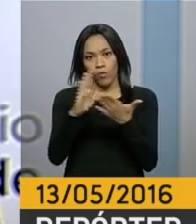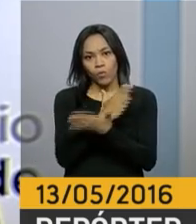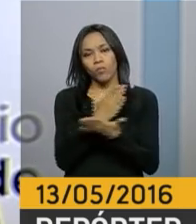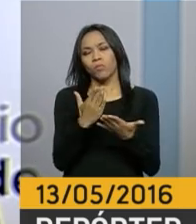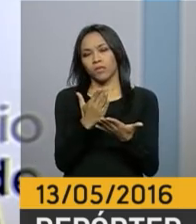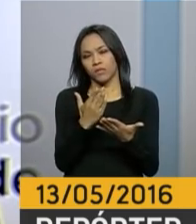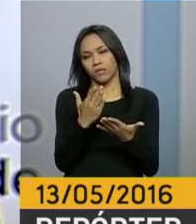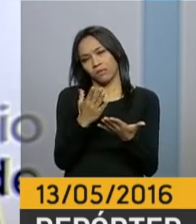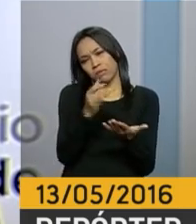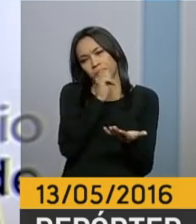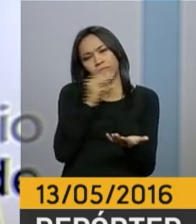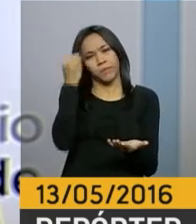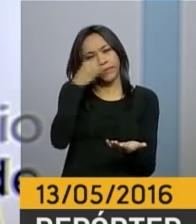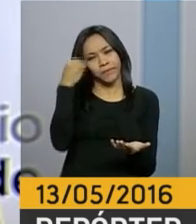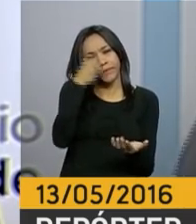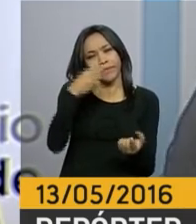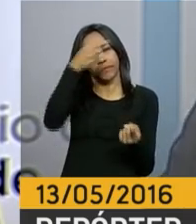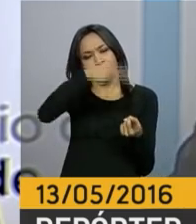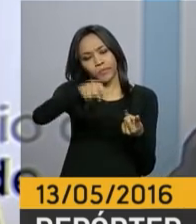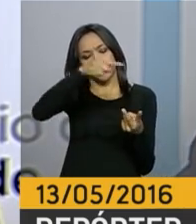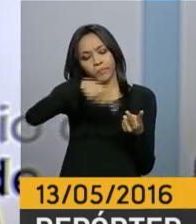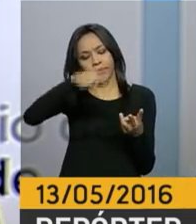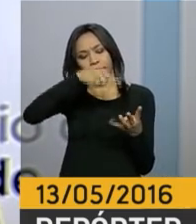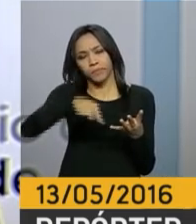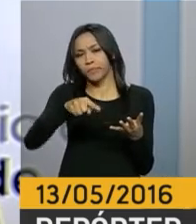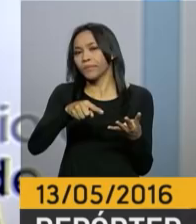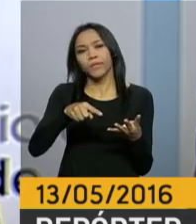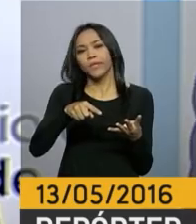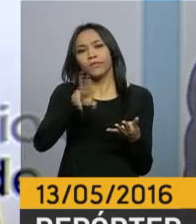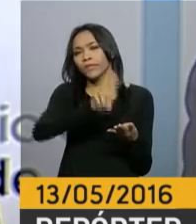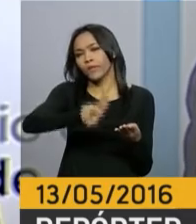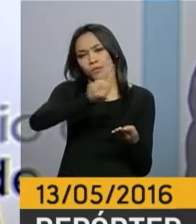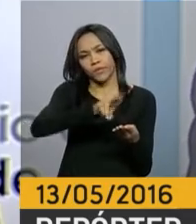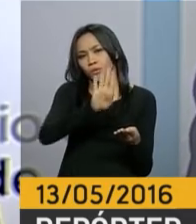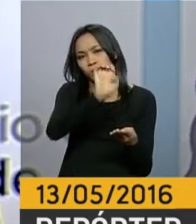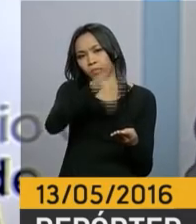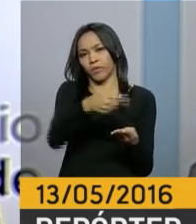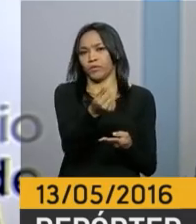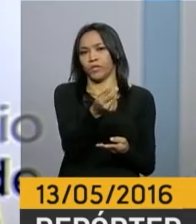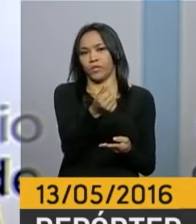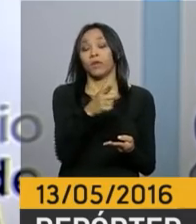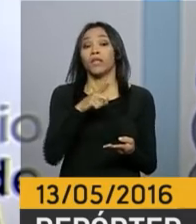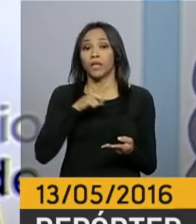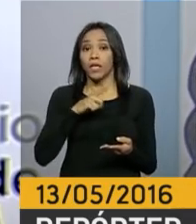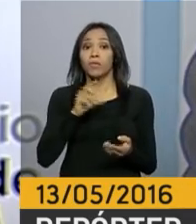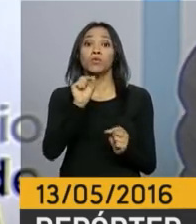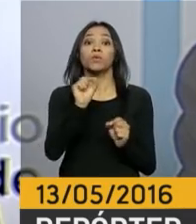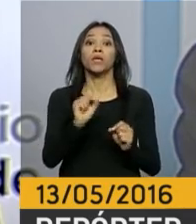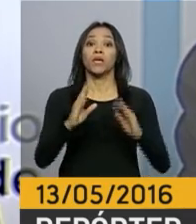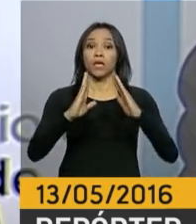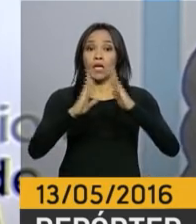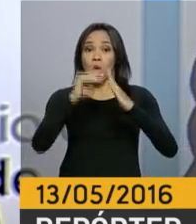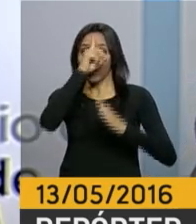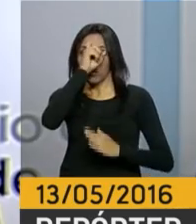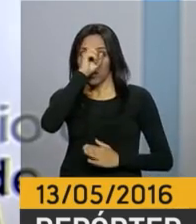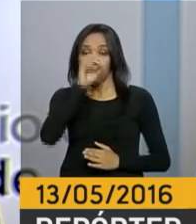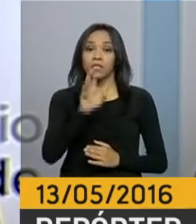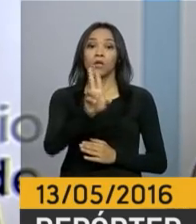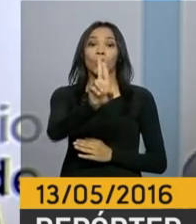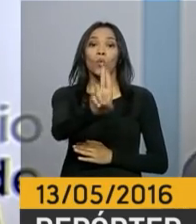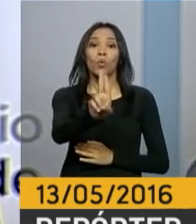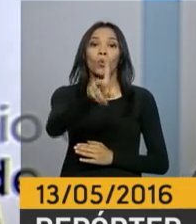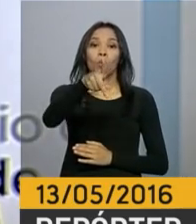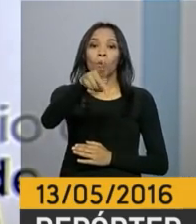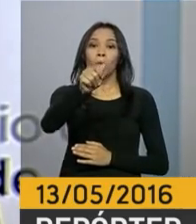aplicação do recurso público temos upas construídas e não em funcionamento